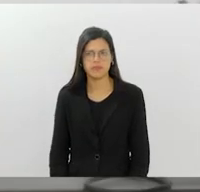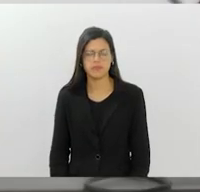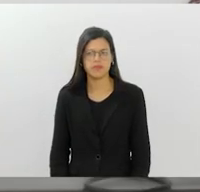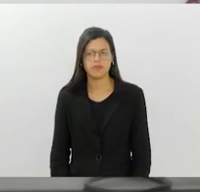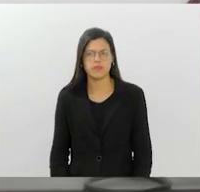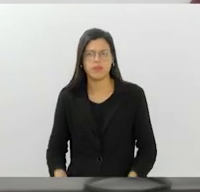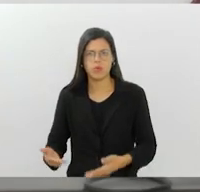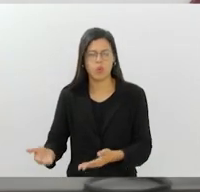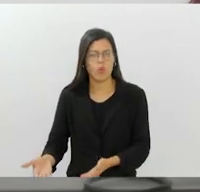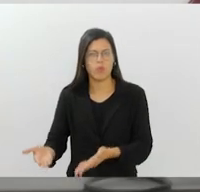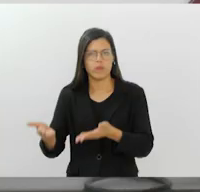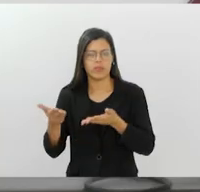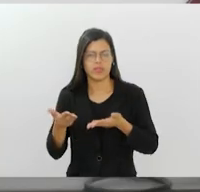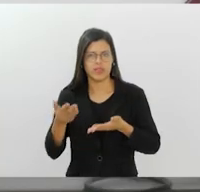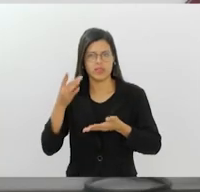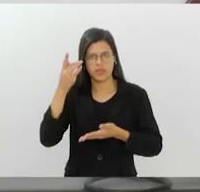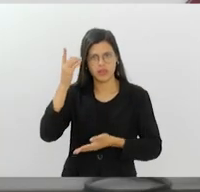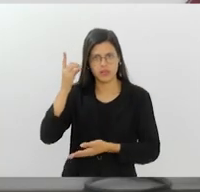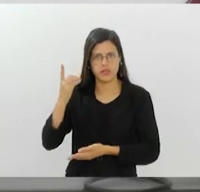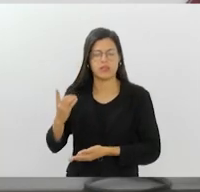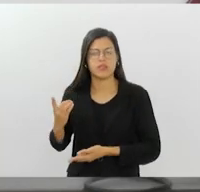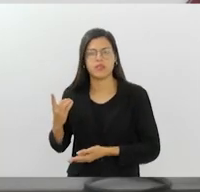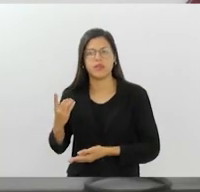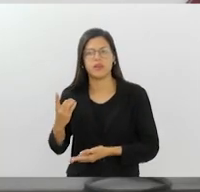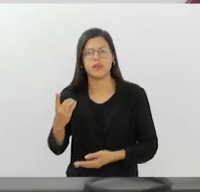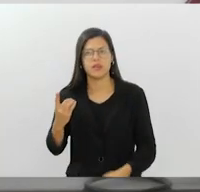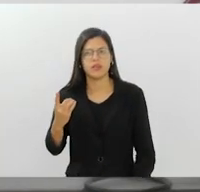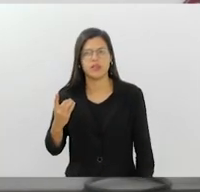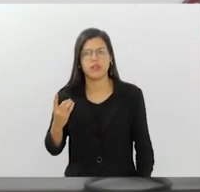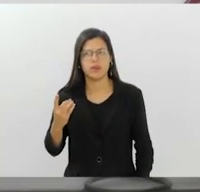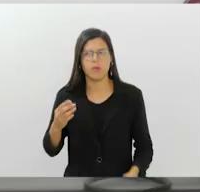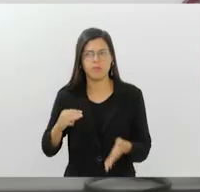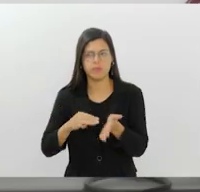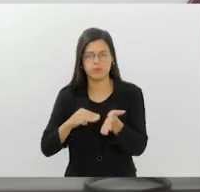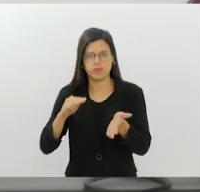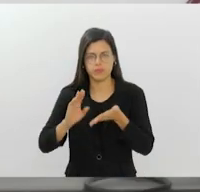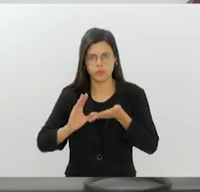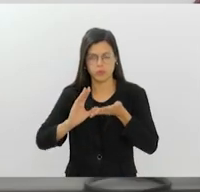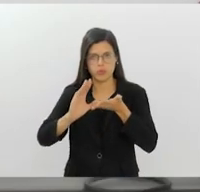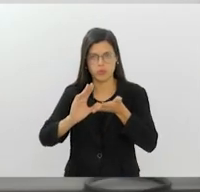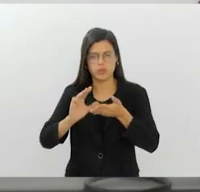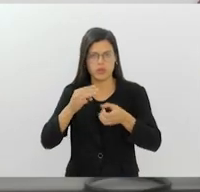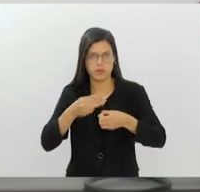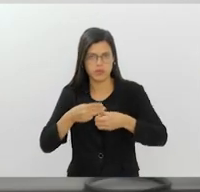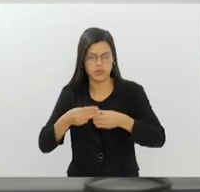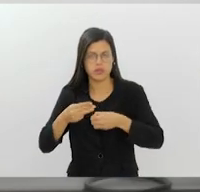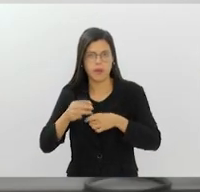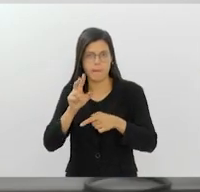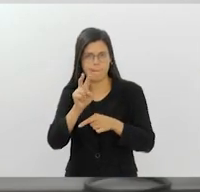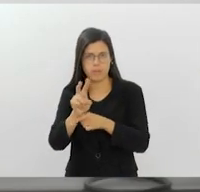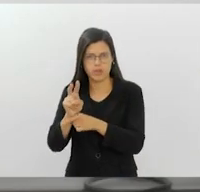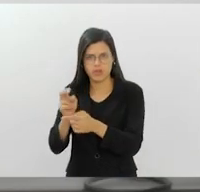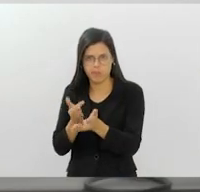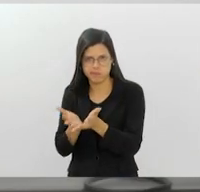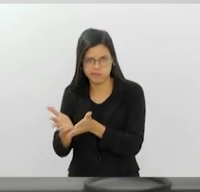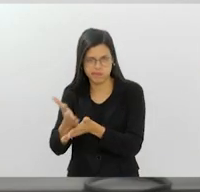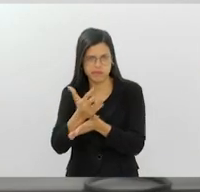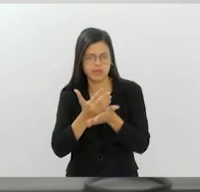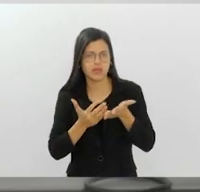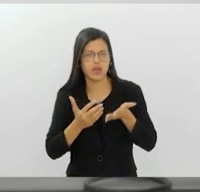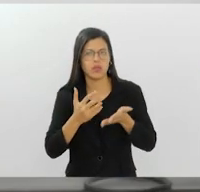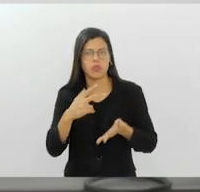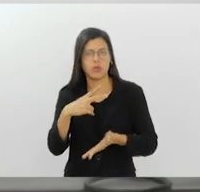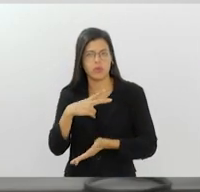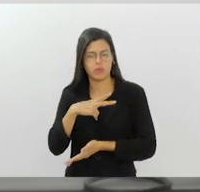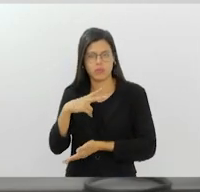vamos convidar Dani o membro do Conselho Municipal de proteção de dados pessoais e privacidade da